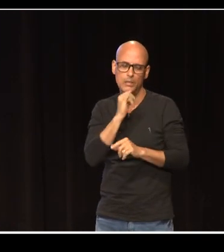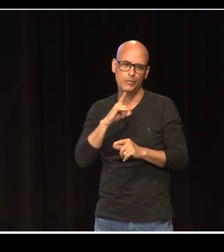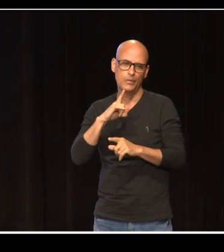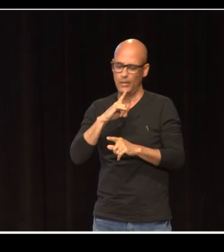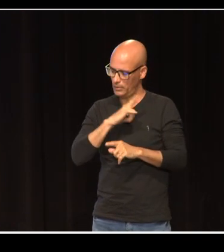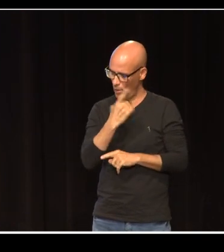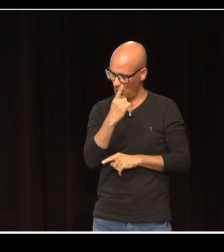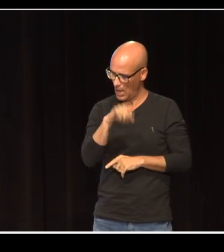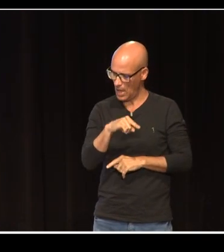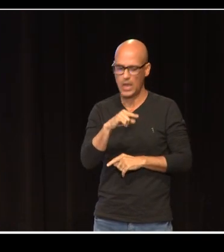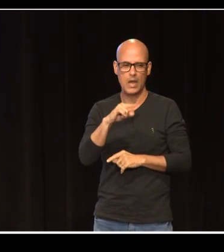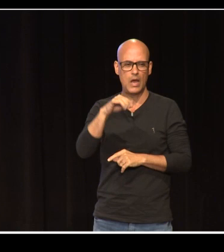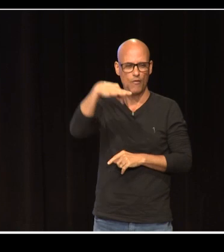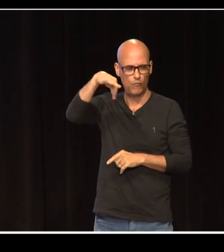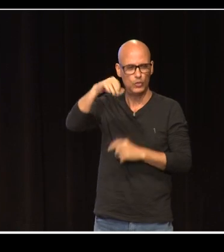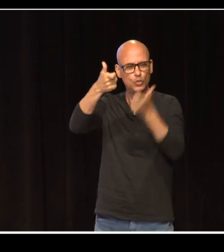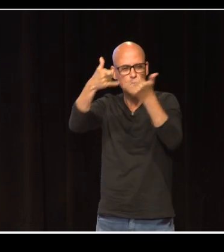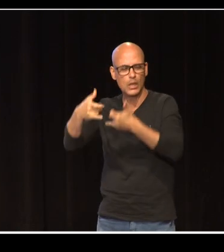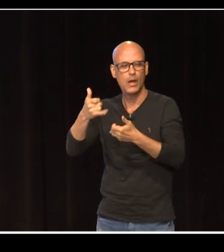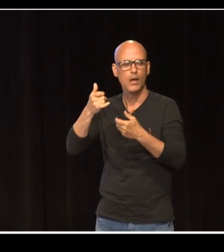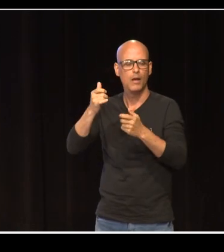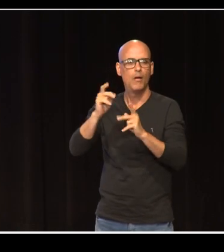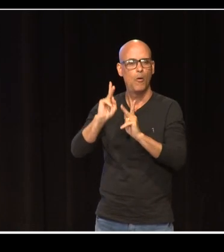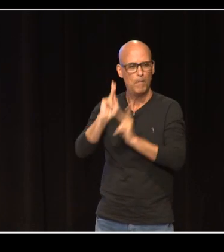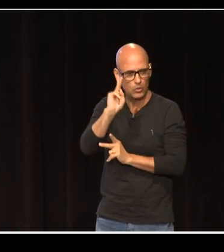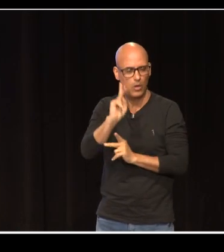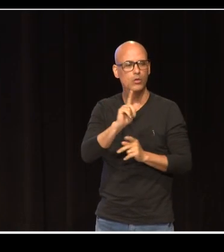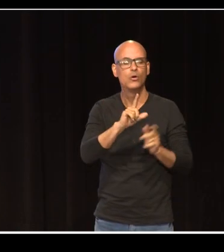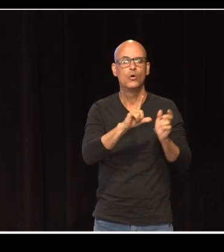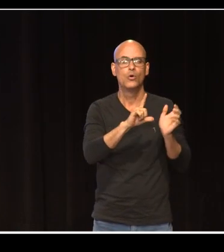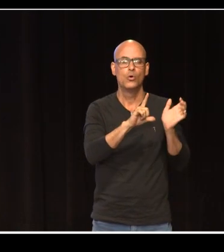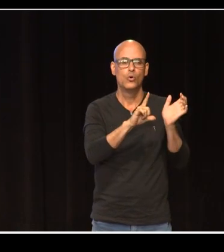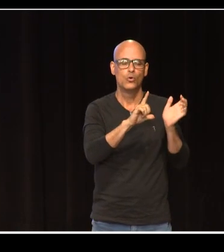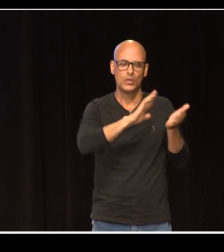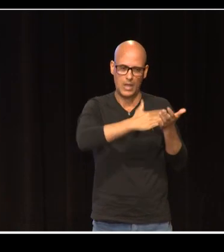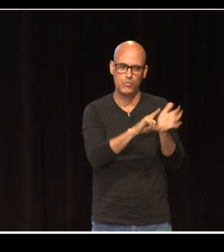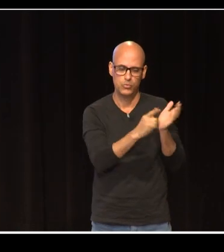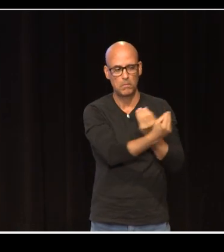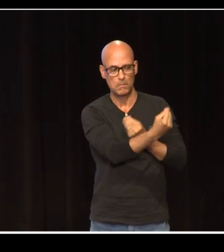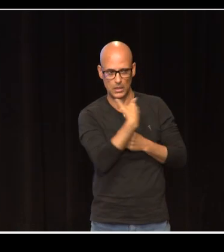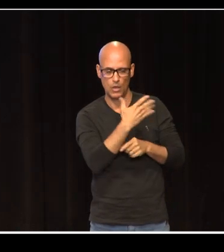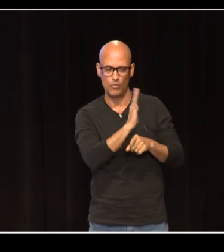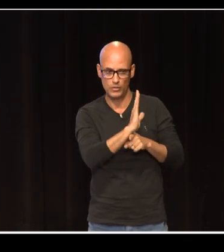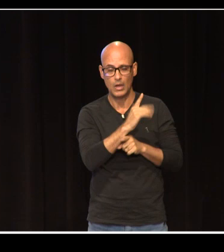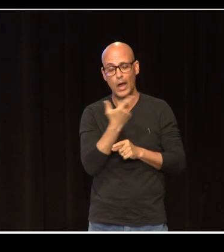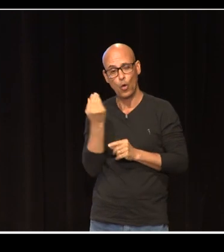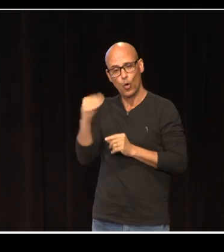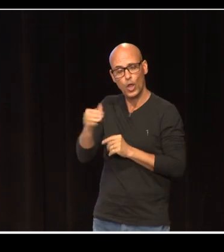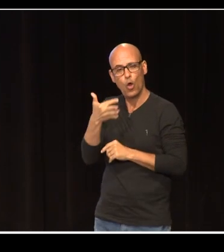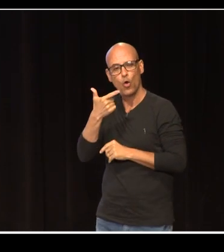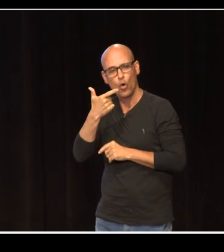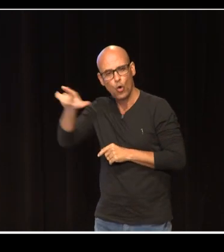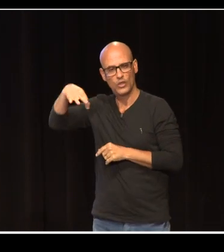do petróleo, falando sobre petróleo. Quando o Luiz Carlos me passou esse vídeo, eu gerei uma outra folha, substituí,